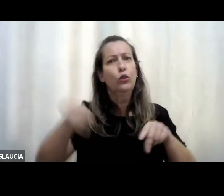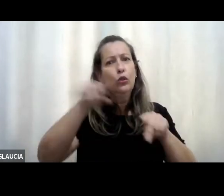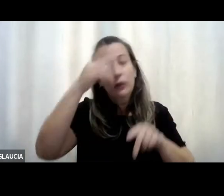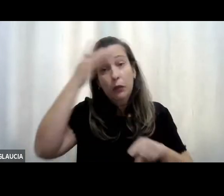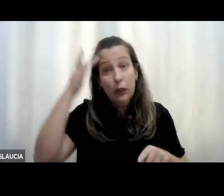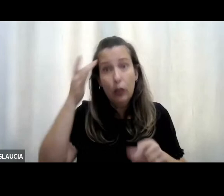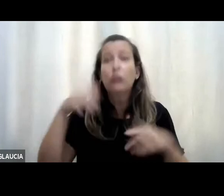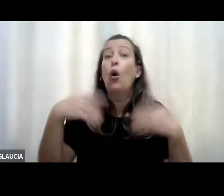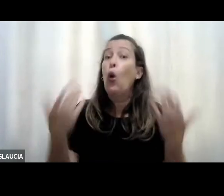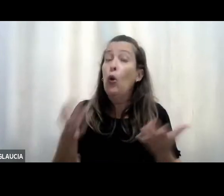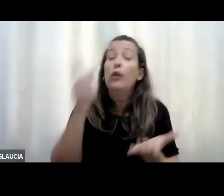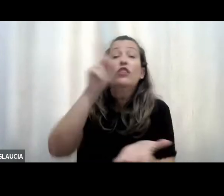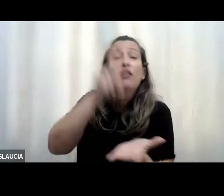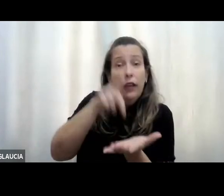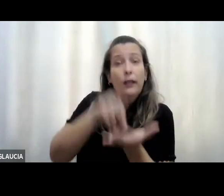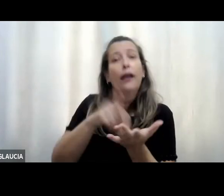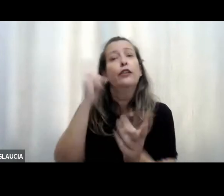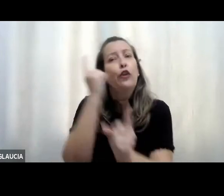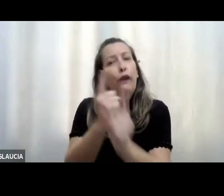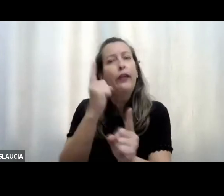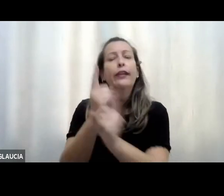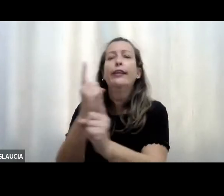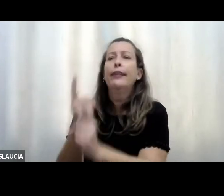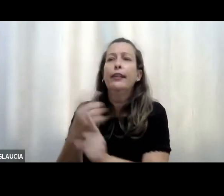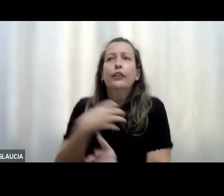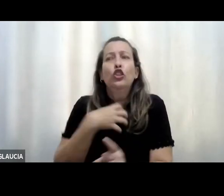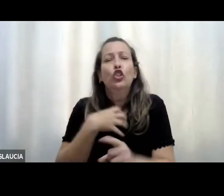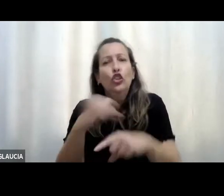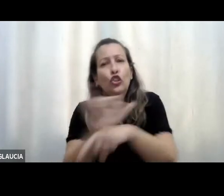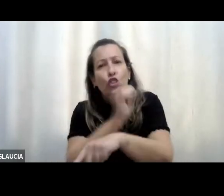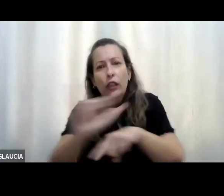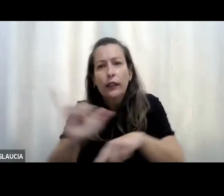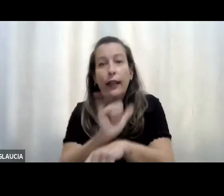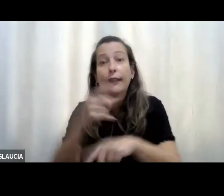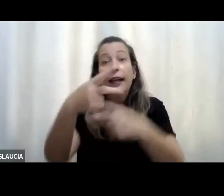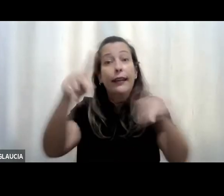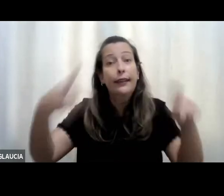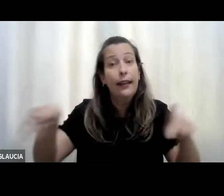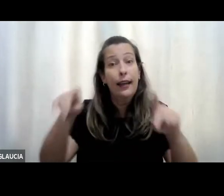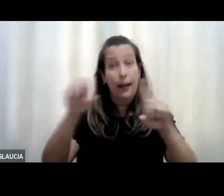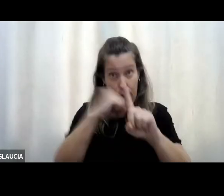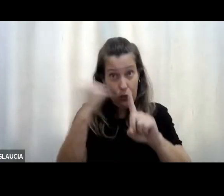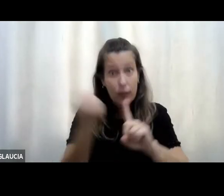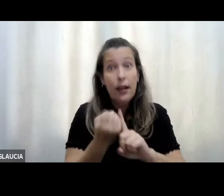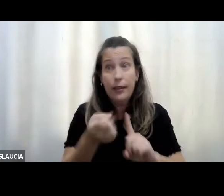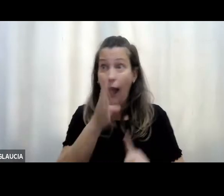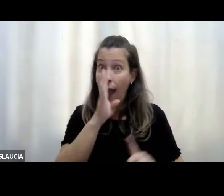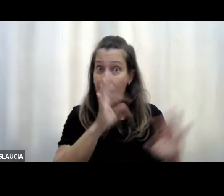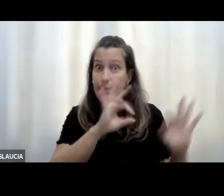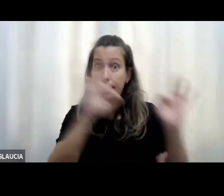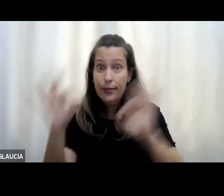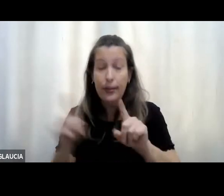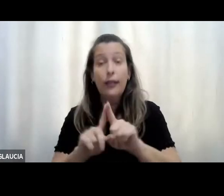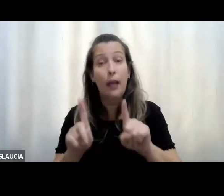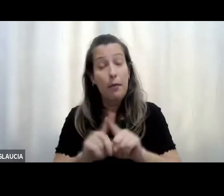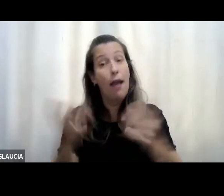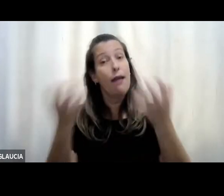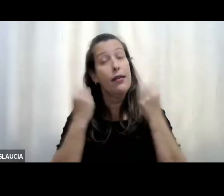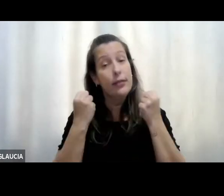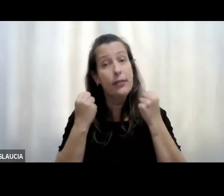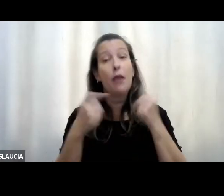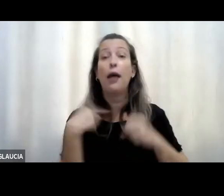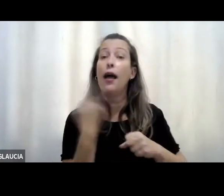de fato, encontrar meios de que a sociedade não só assista e receba a produção, a